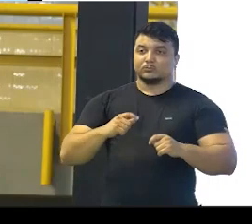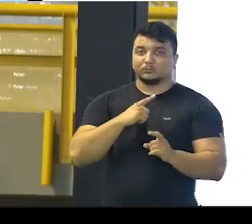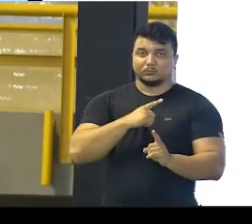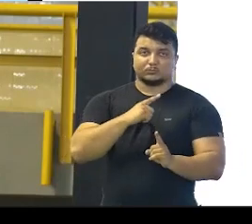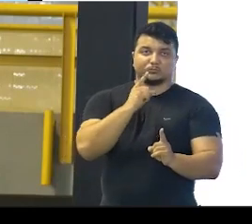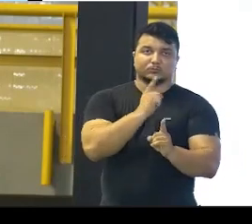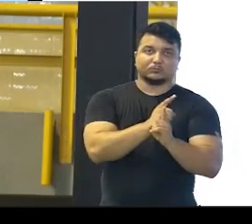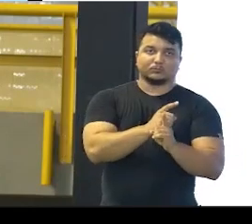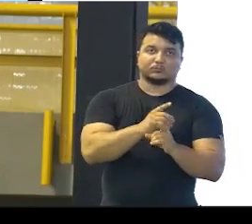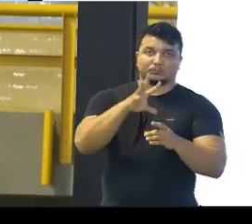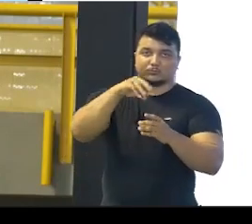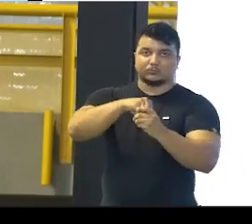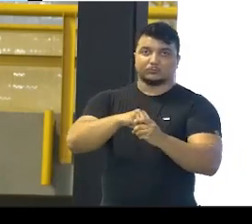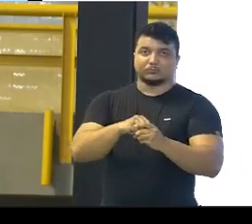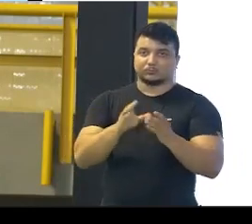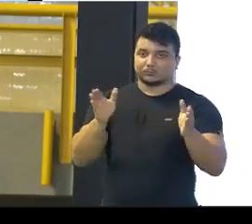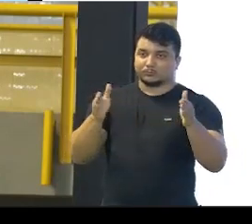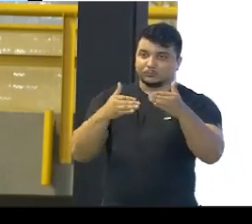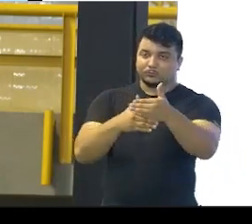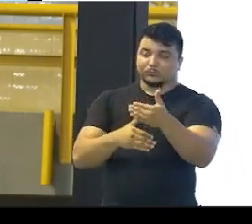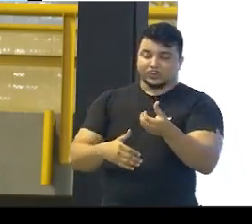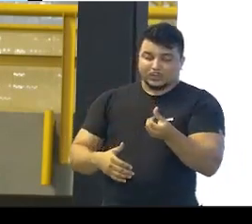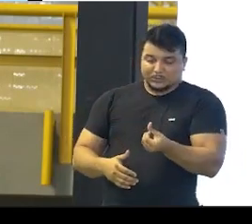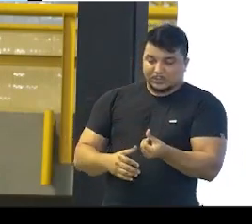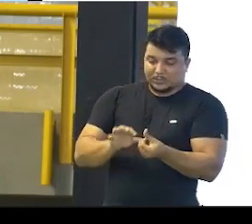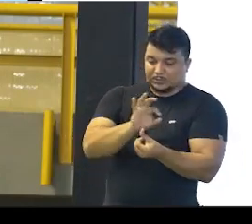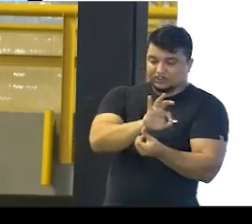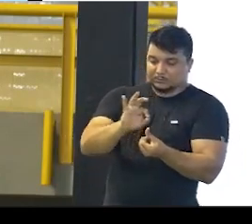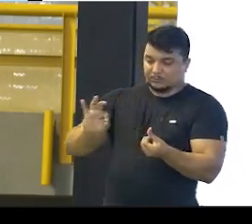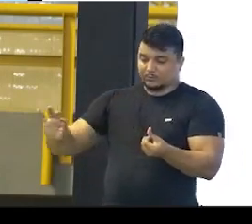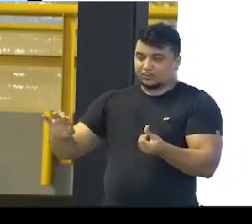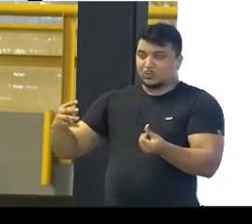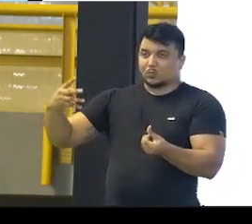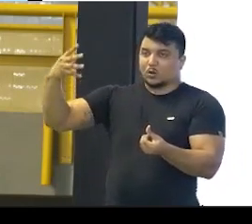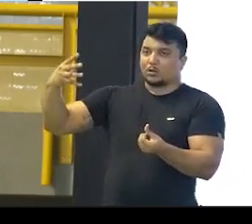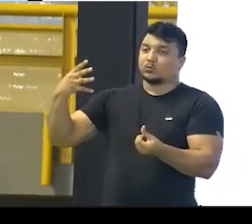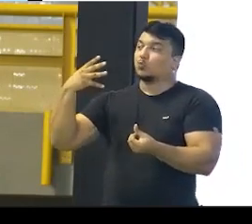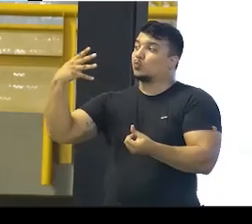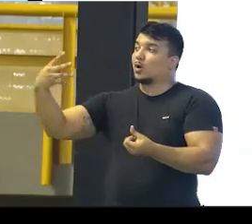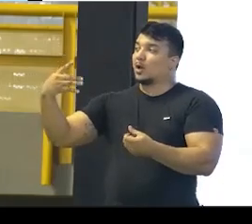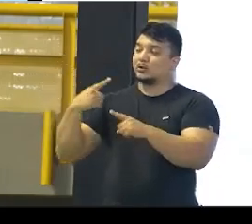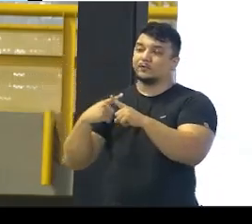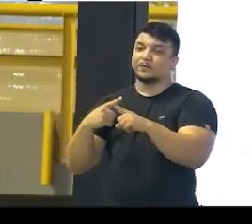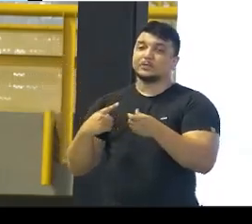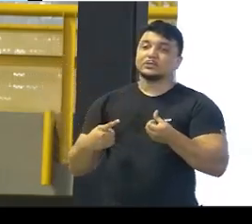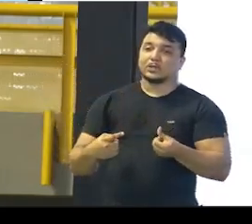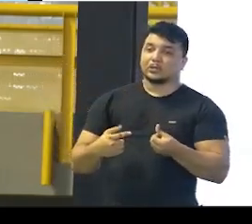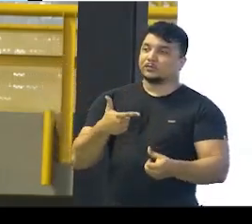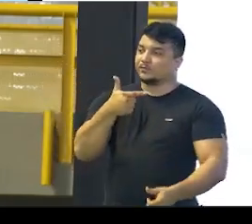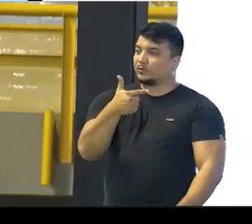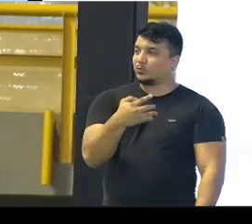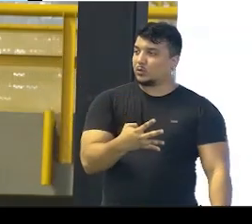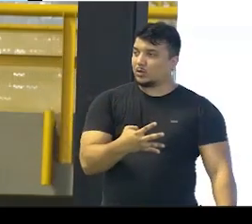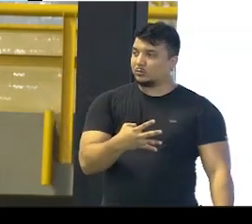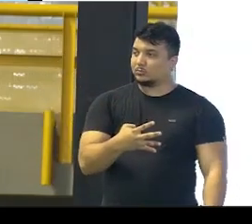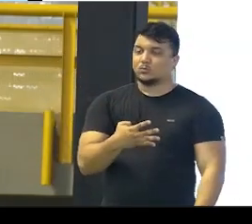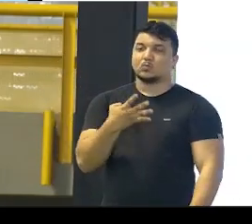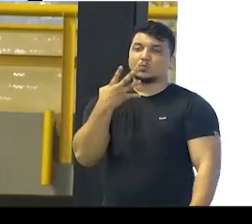lá. Área significa o quê? Quando eu digo quantos metros quadrados tem esse